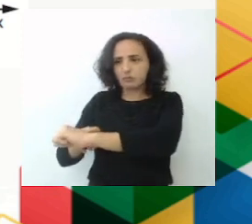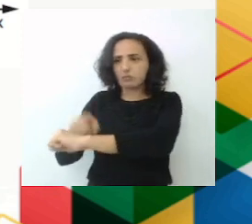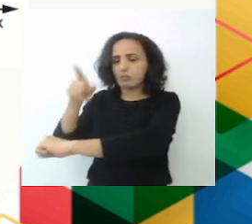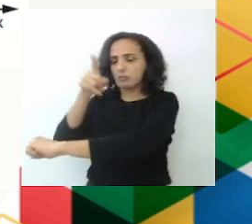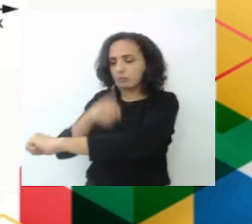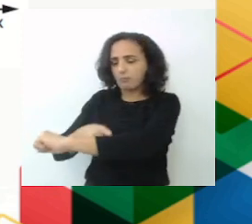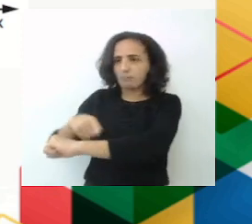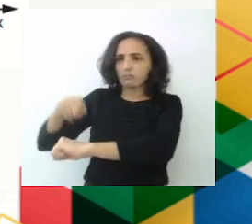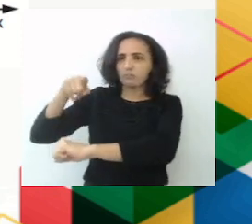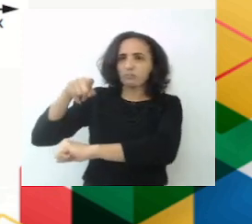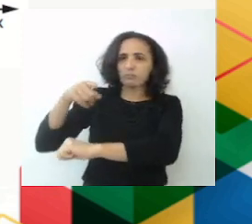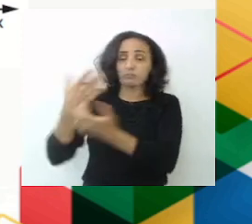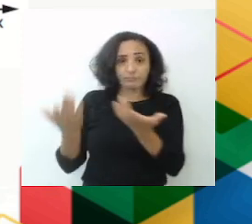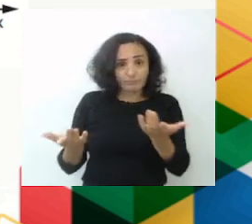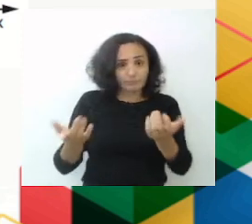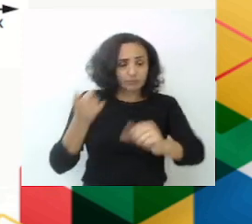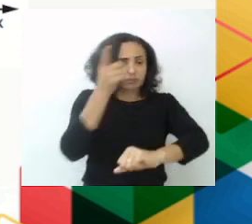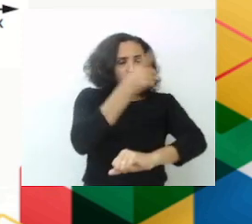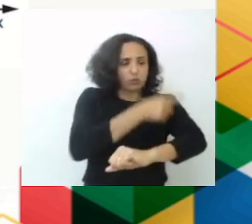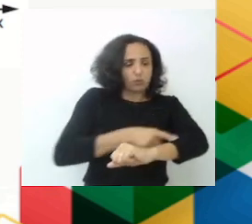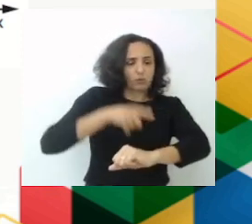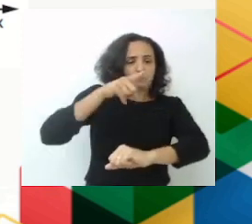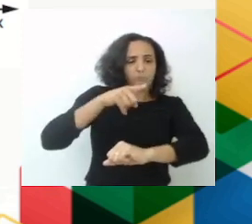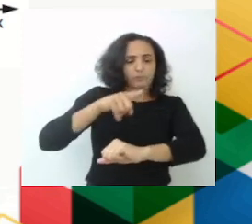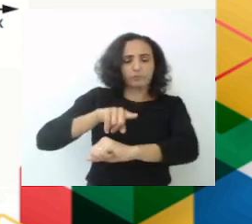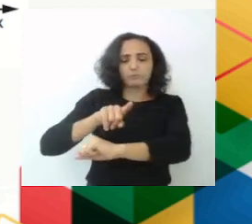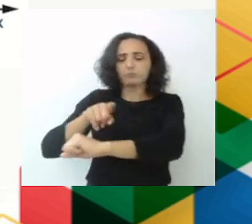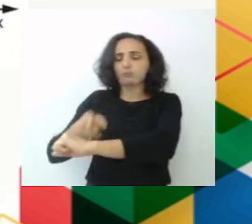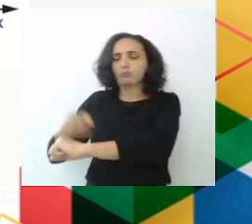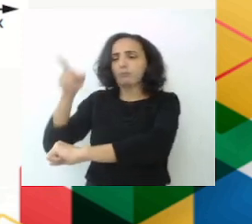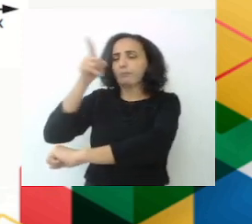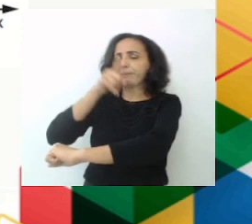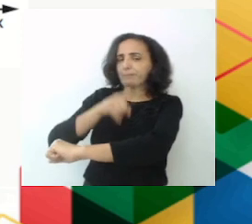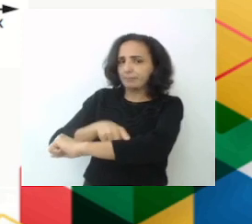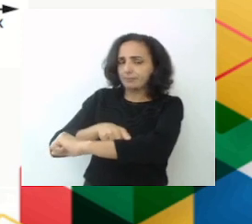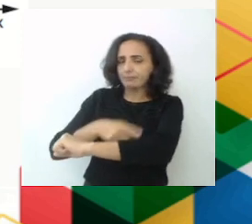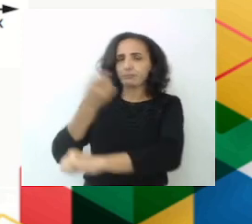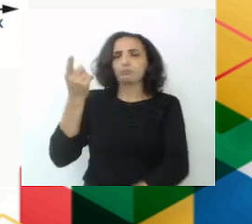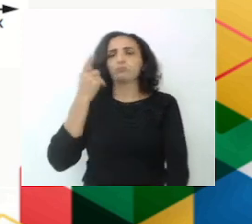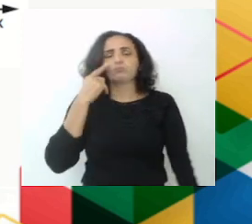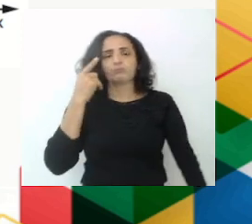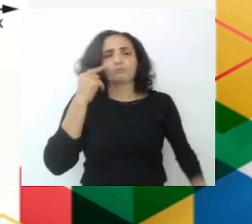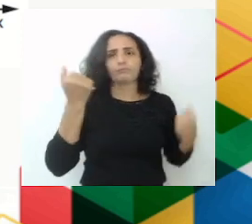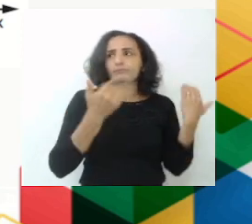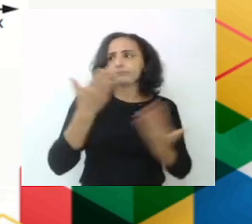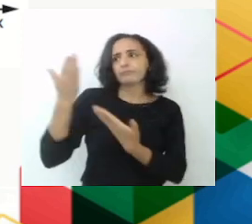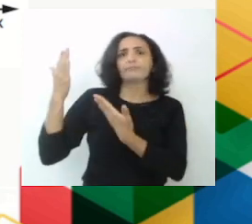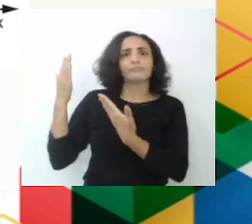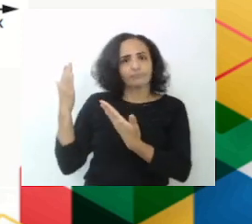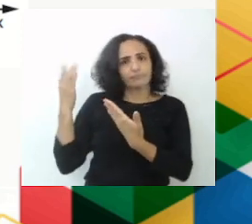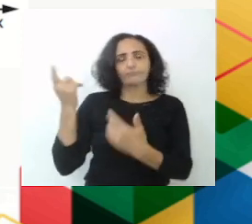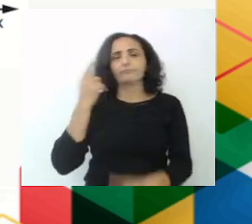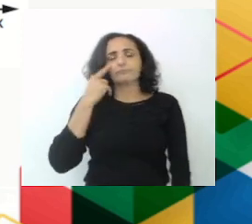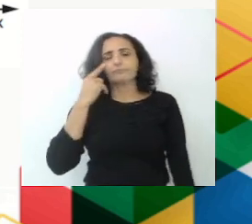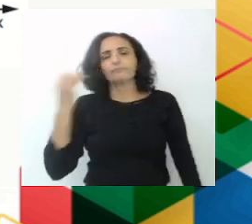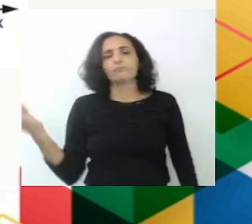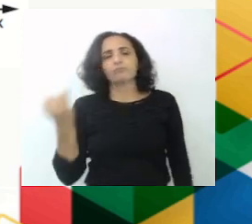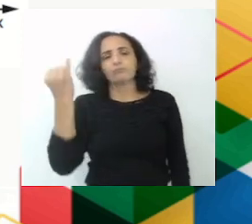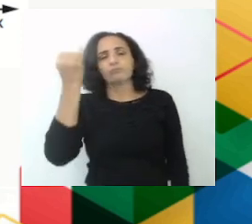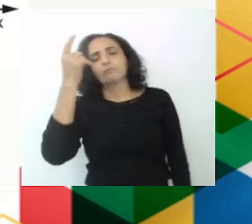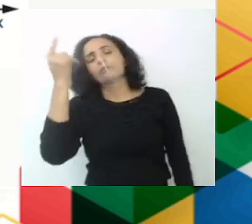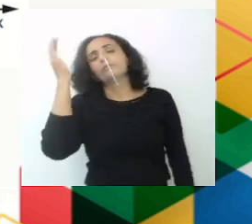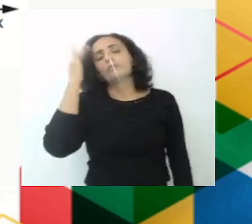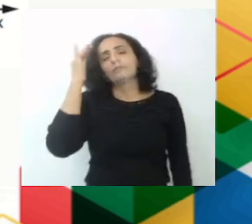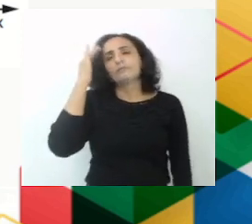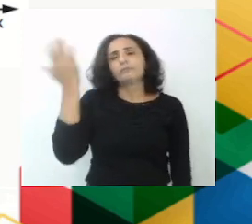O A positivo, parábola para cima. O A negativo, parábola para baixo. Associa aqui o